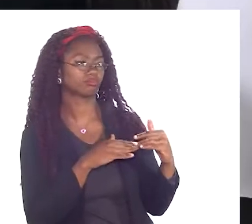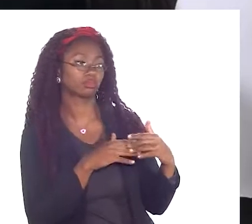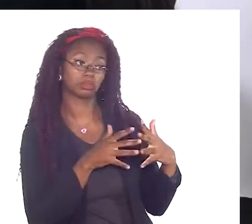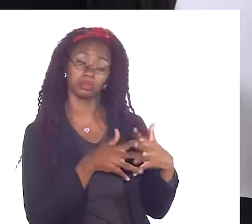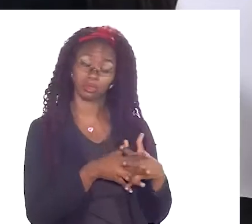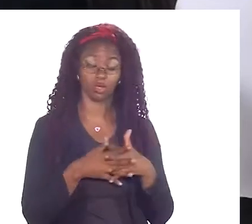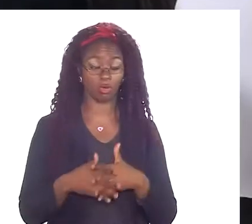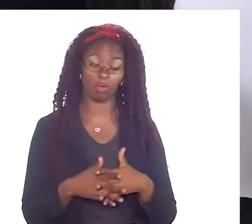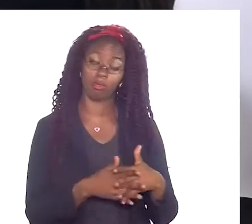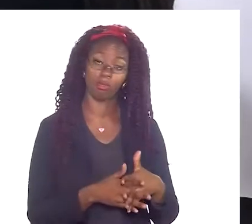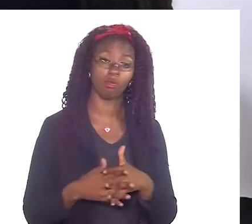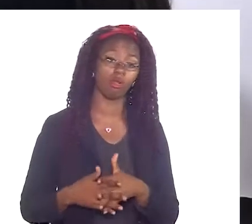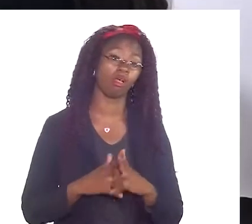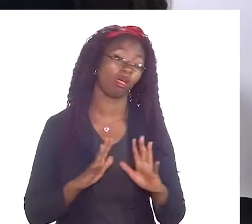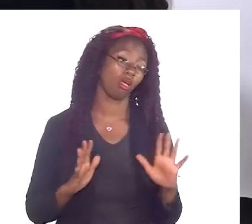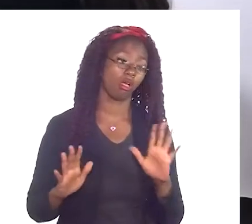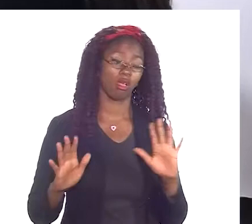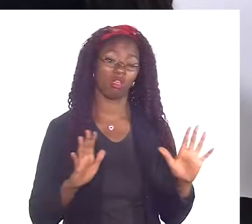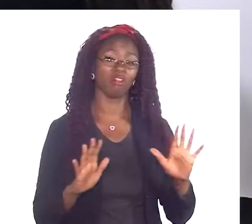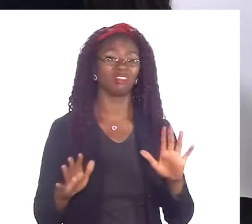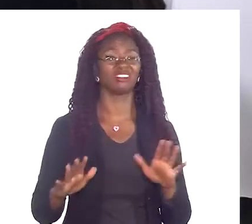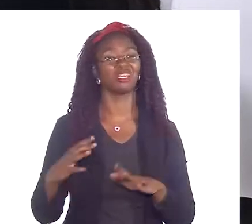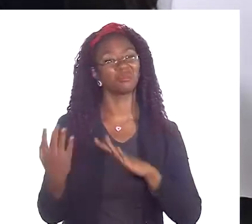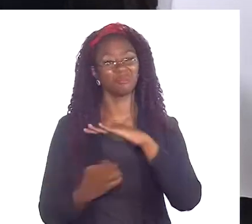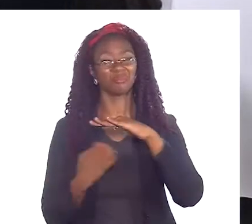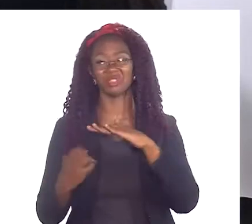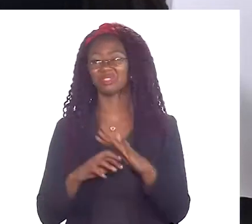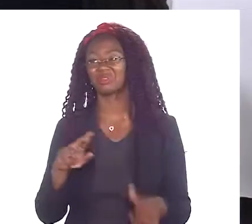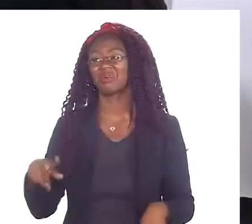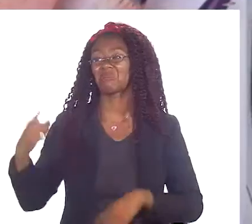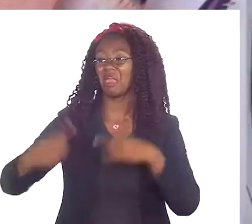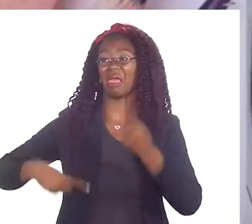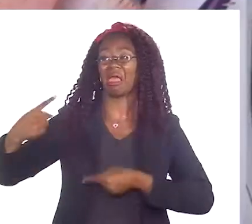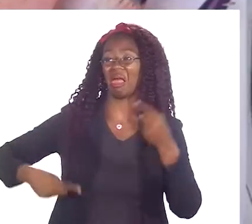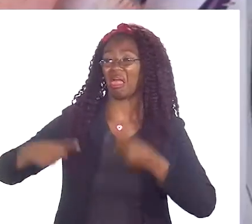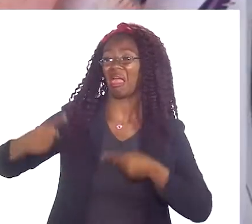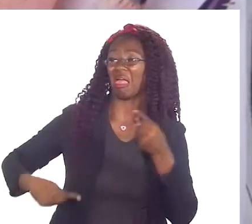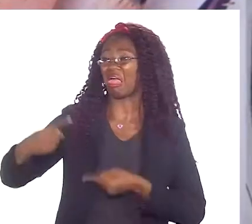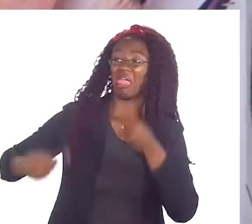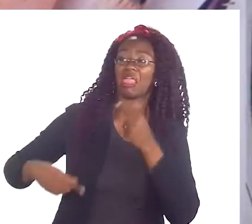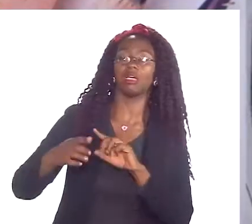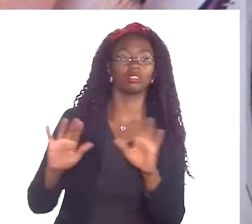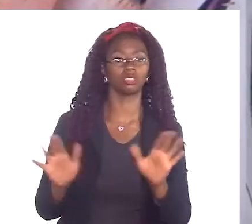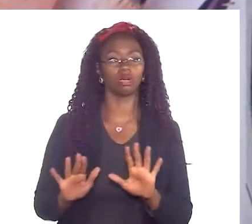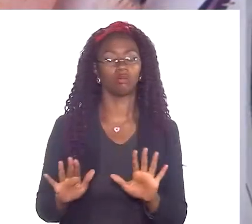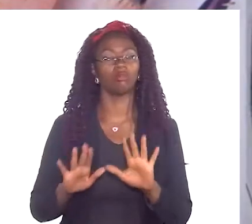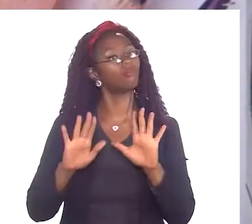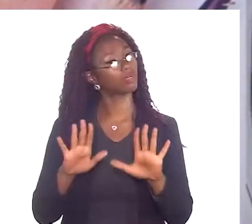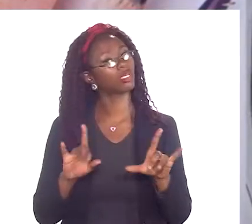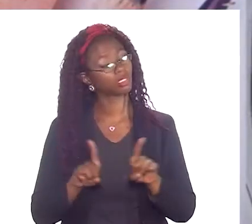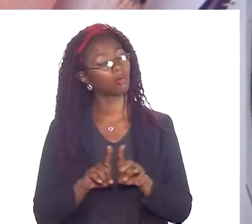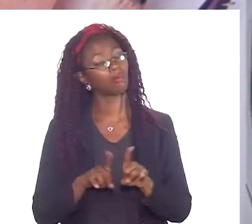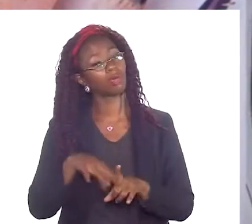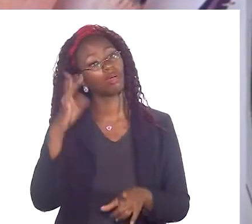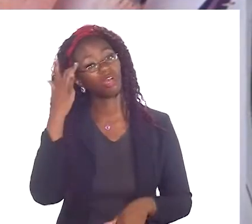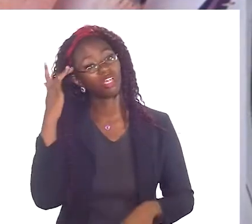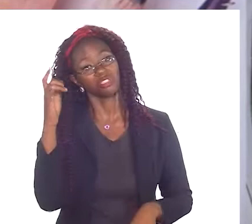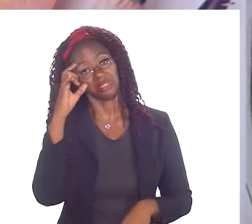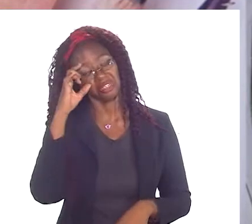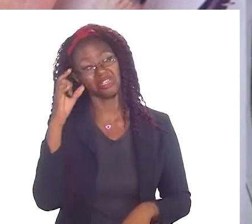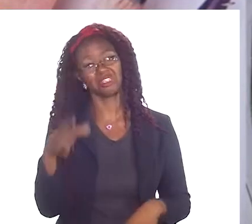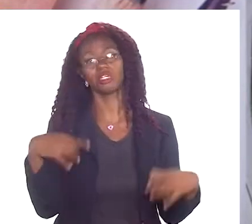Exatamente. Complicado, é complicado. Ninguém quer, nenhuma empresa está ali para ouvir bateção de boca. Mas eu acho que também é necessário,